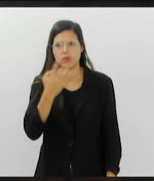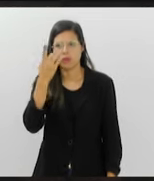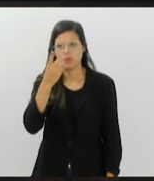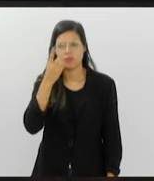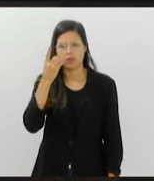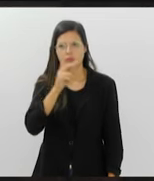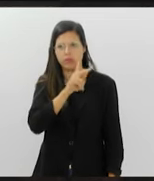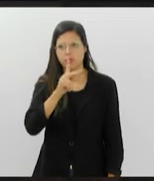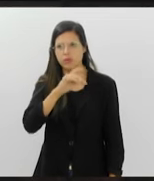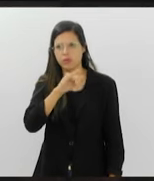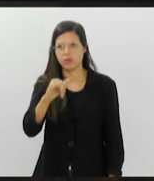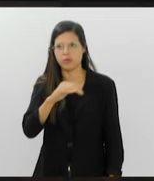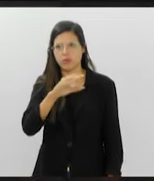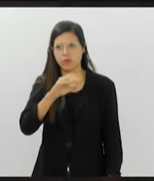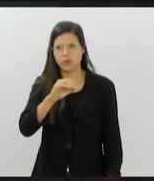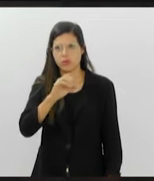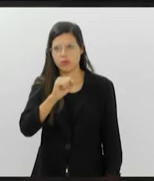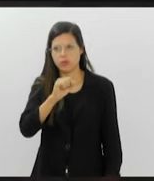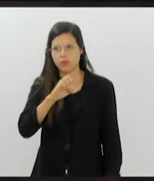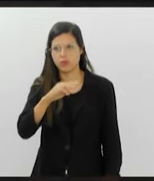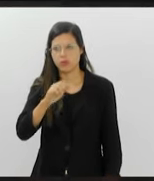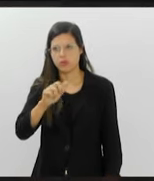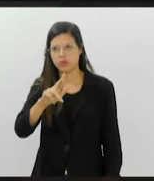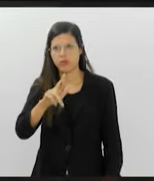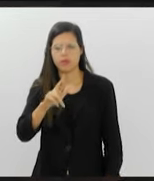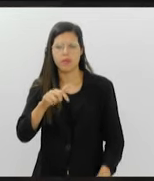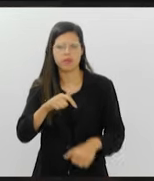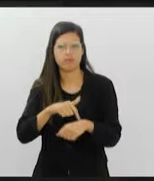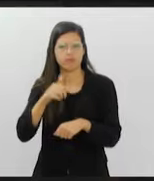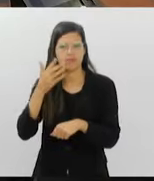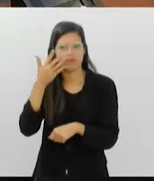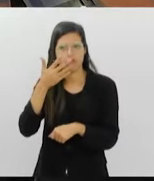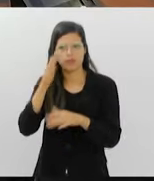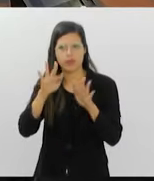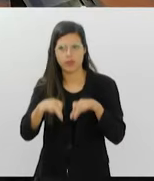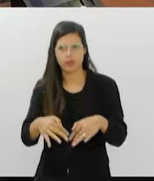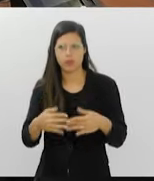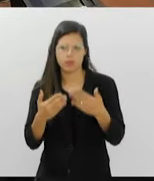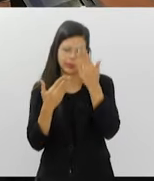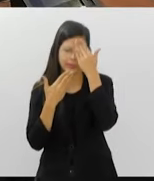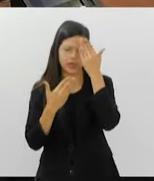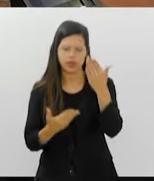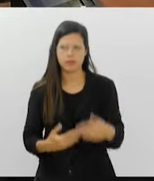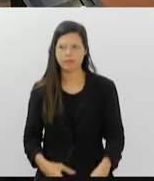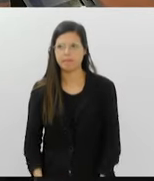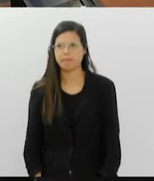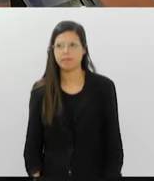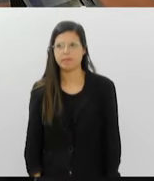professor Josimar, para assumir os trabalhos do expediente final. Muito obrigado.